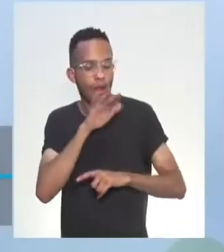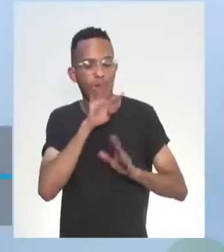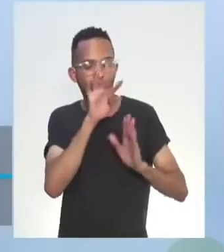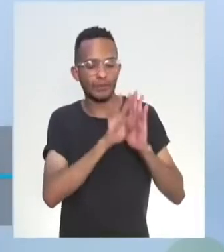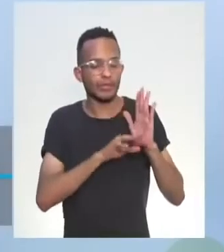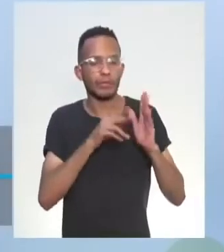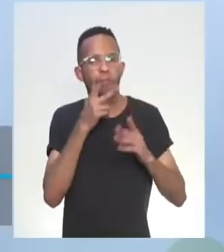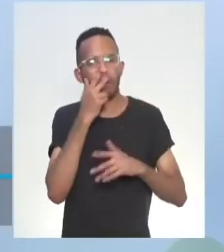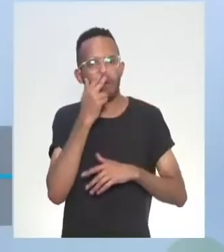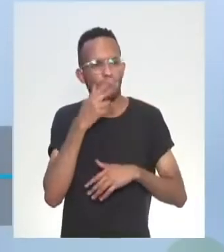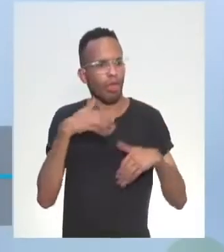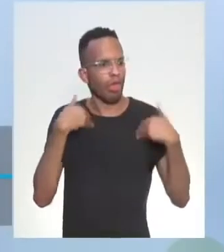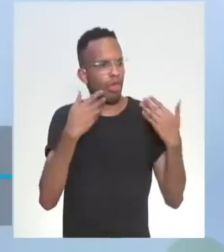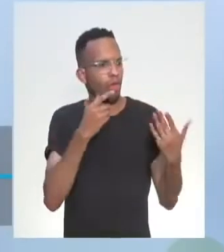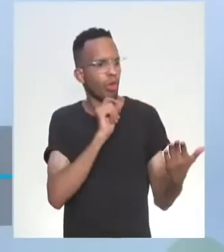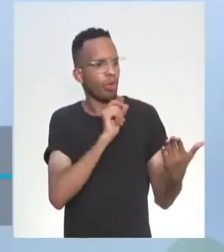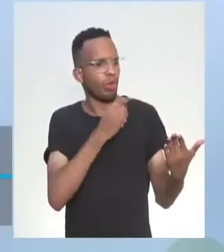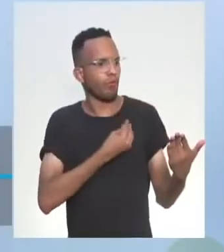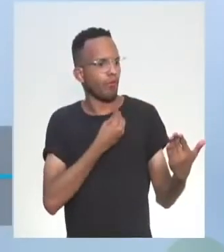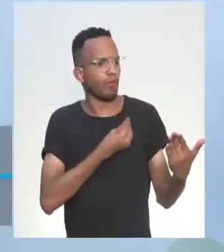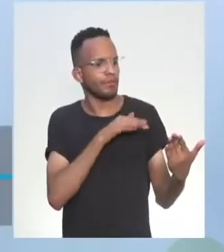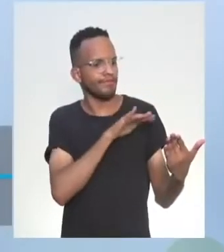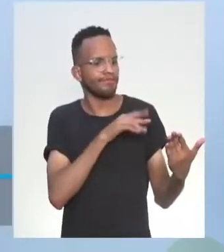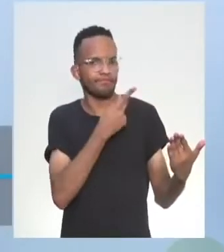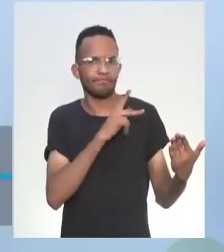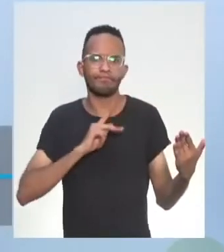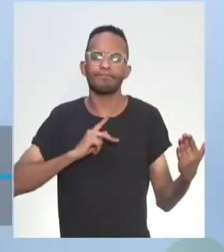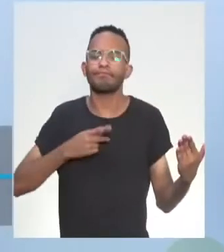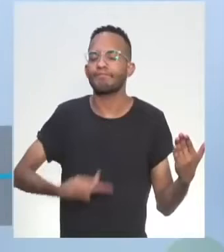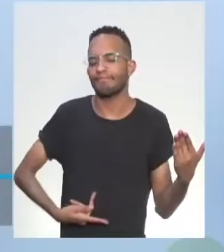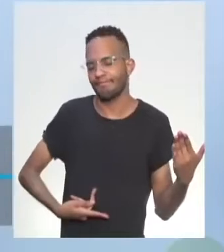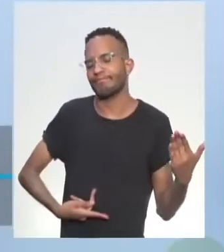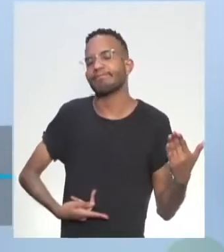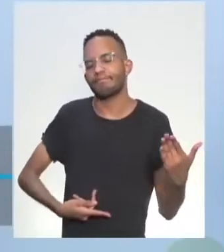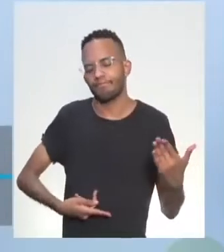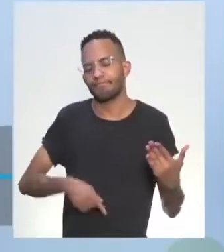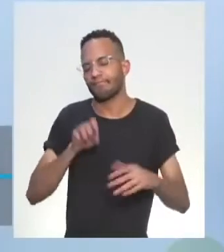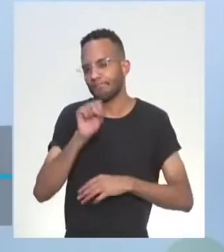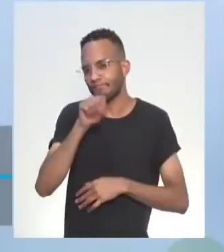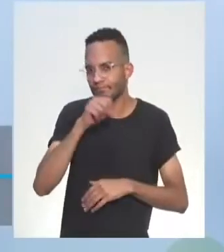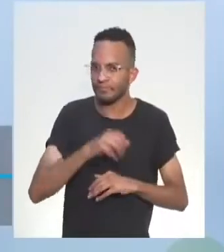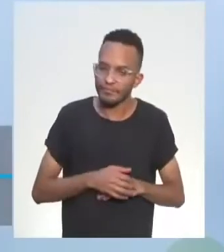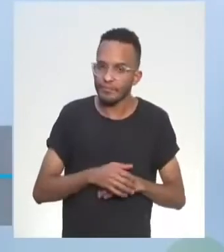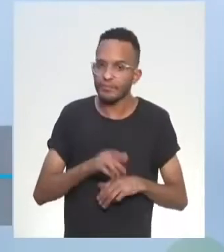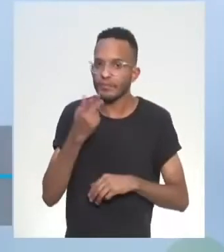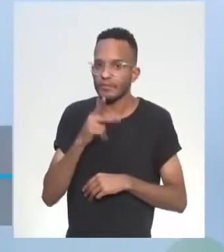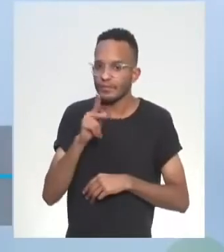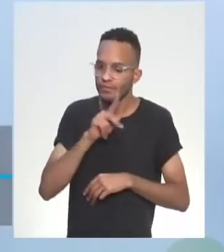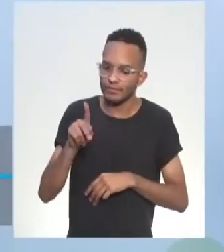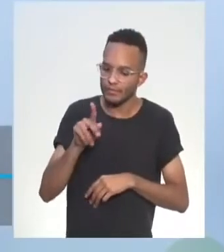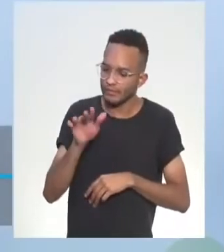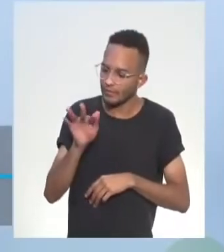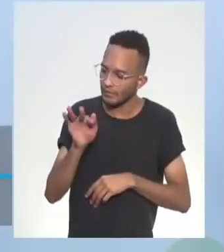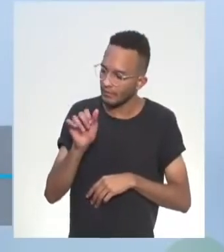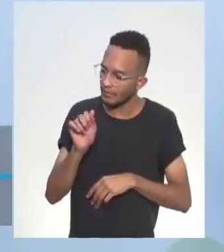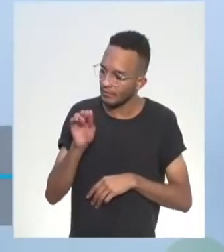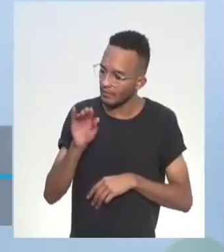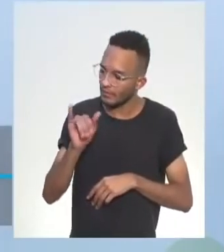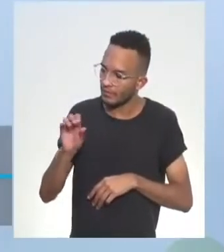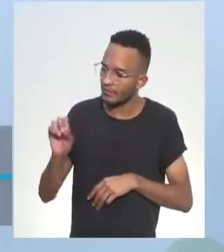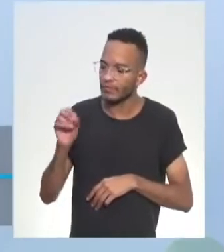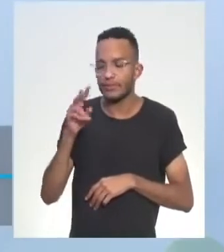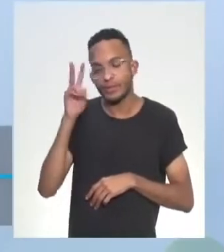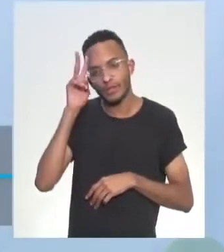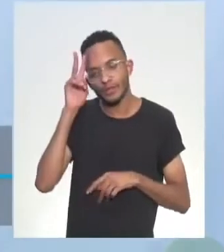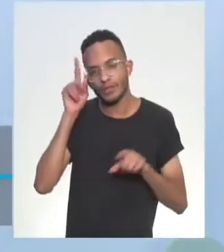se impressionou com a vida humana. Né? Sim. Contrário. E o Profábio deu aqui, né, nos